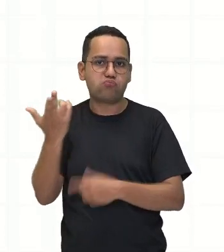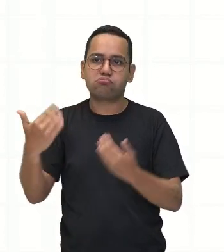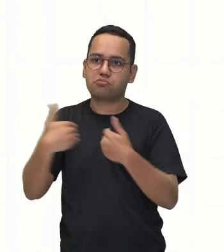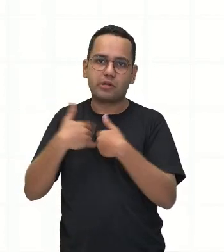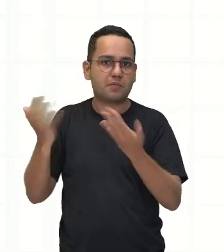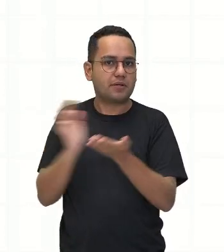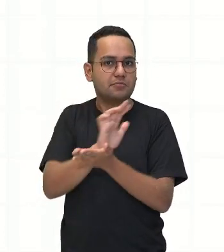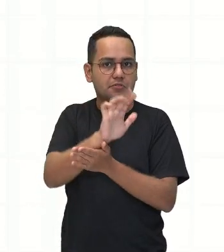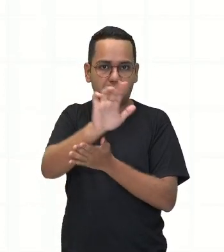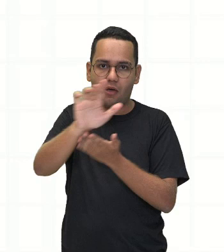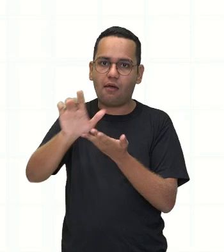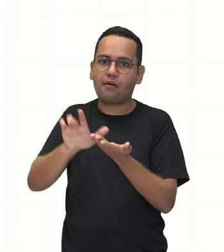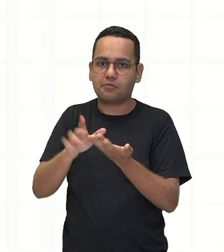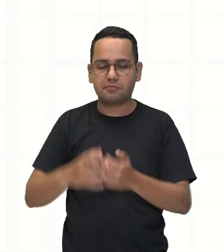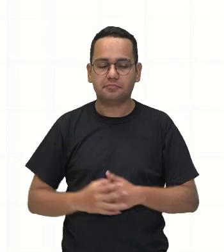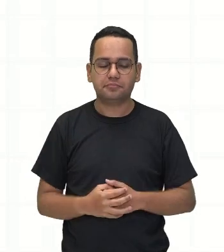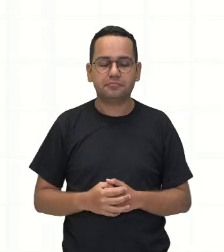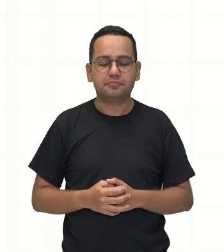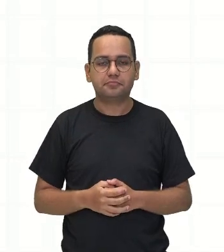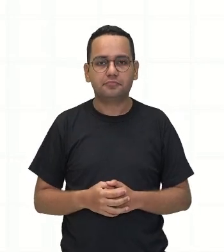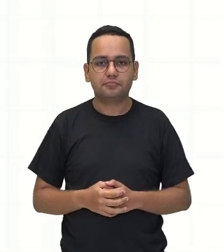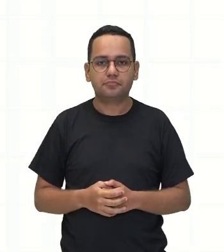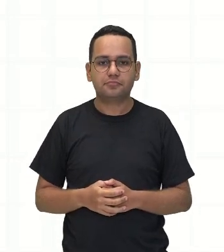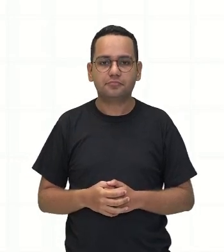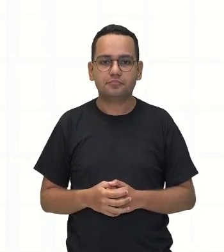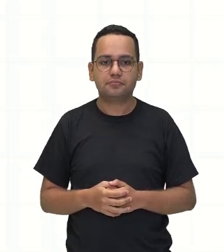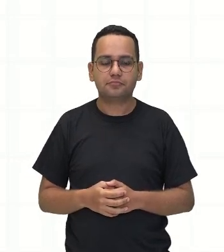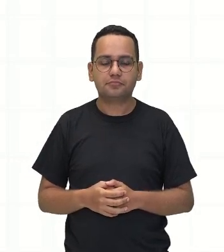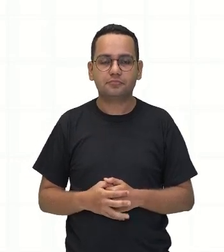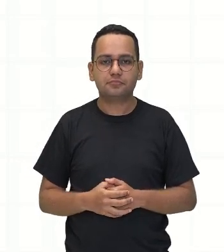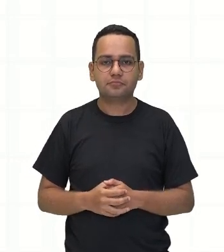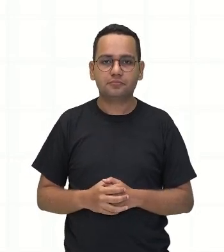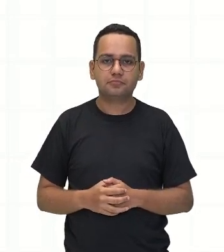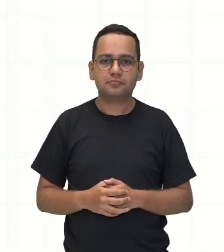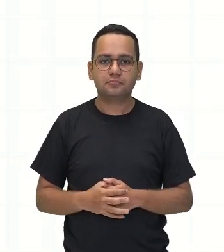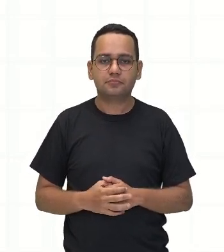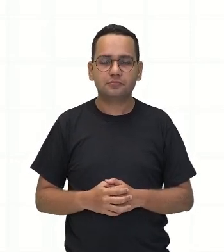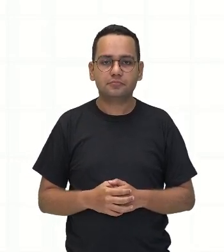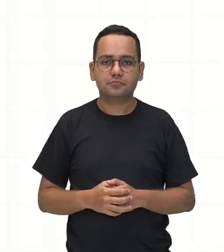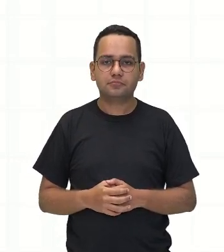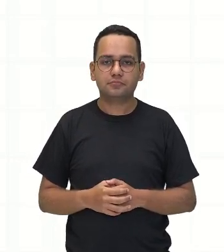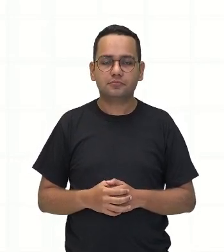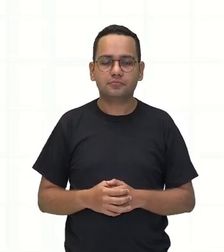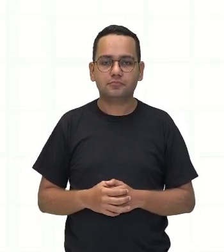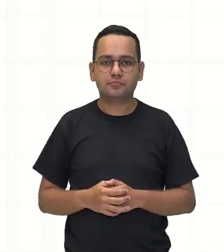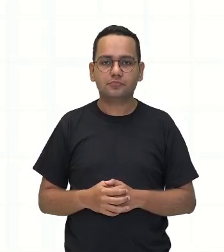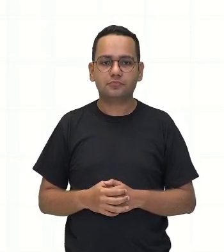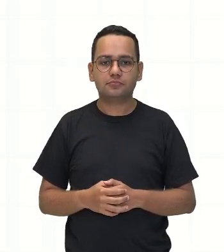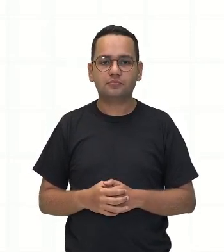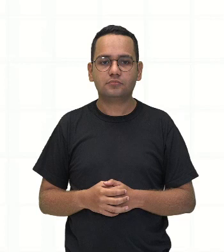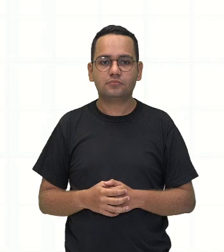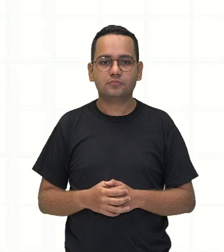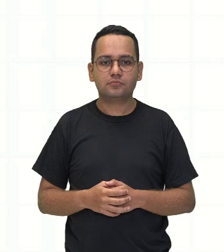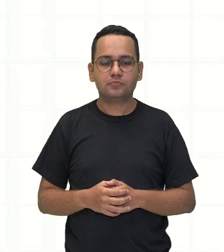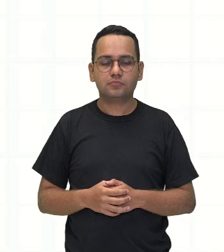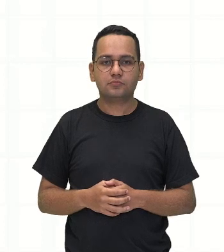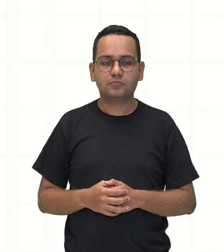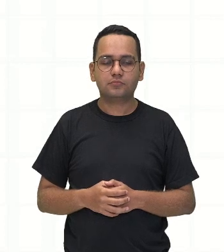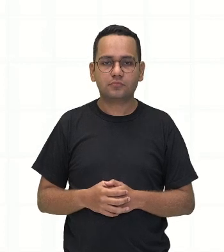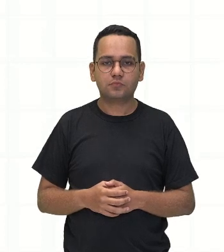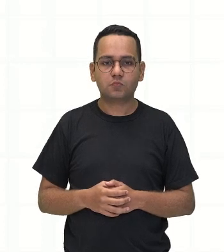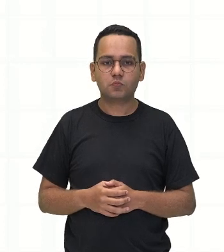todos aqueles que estão ali convivendo nesse mesmo ambiente, tá? Então, a poluição